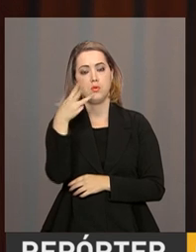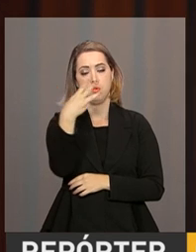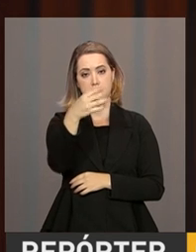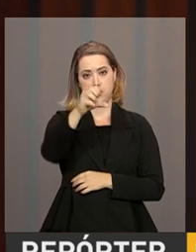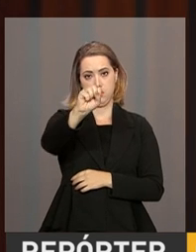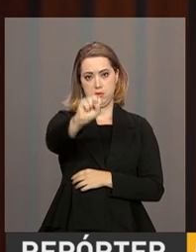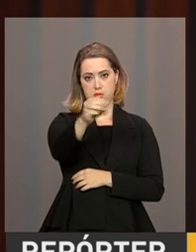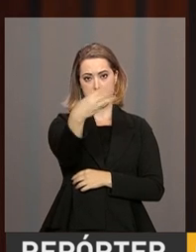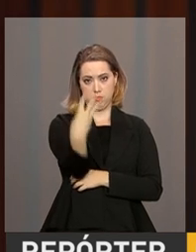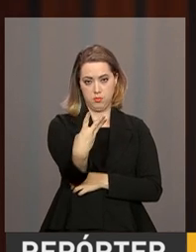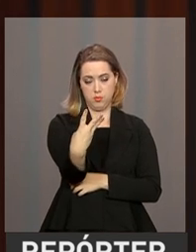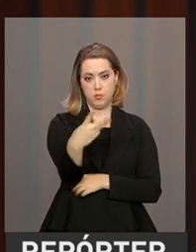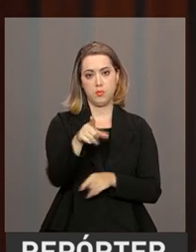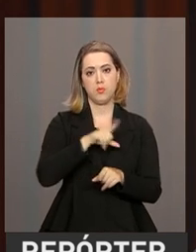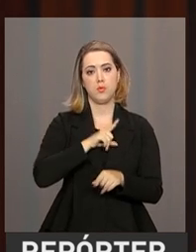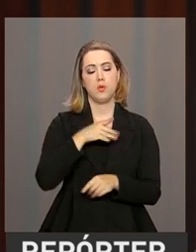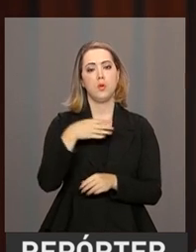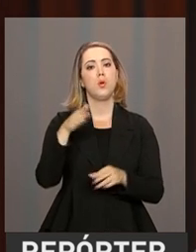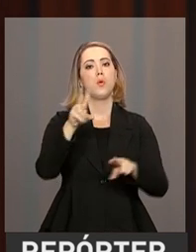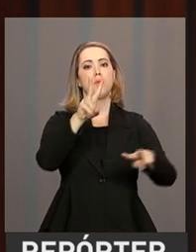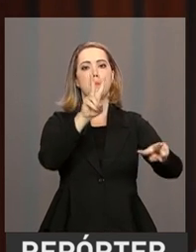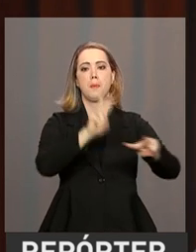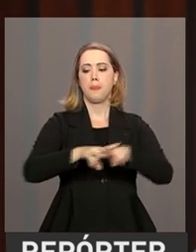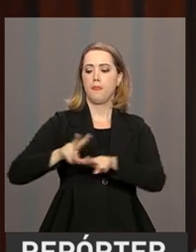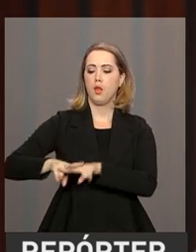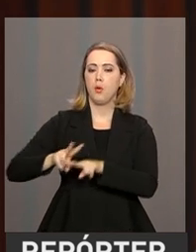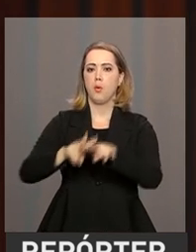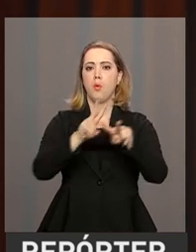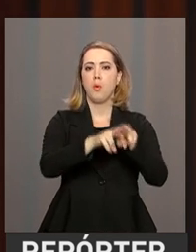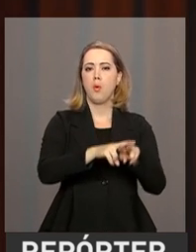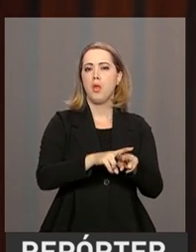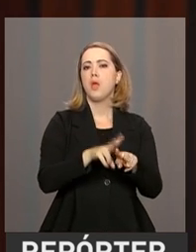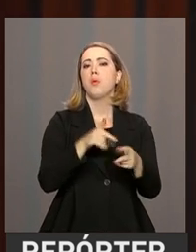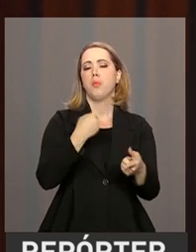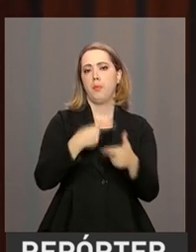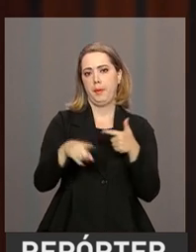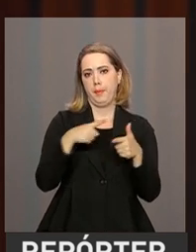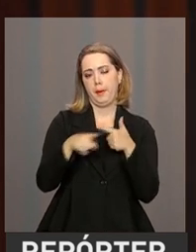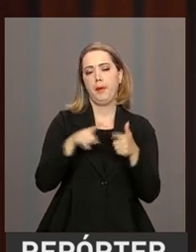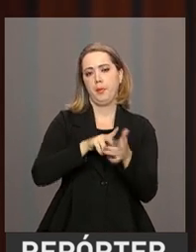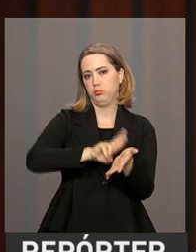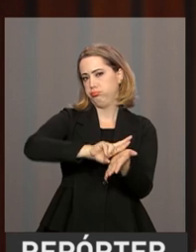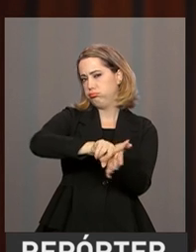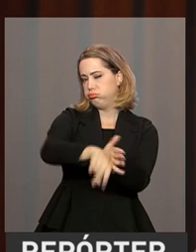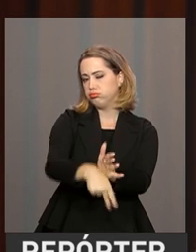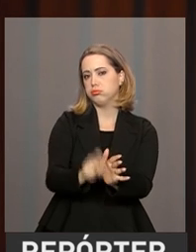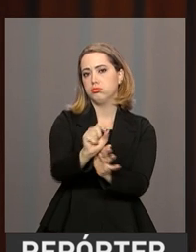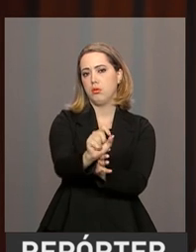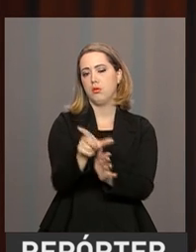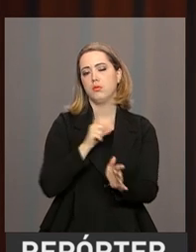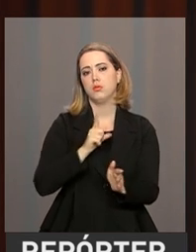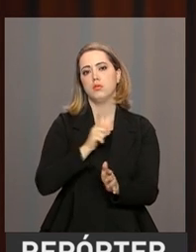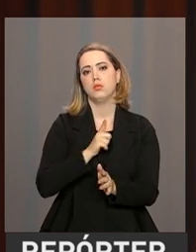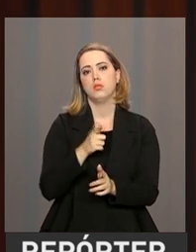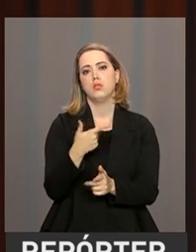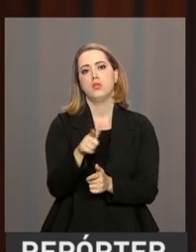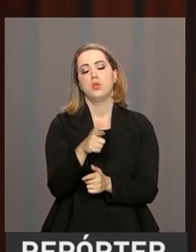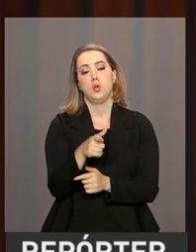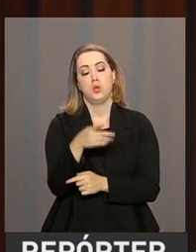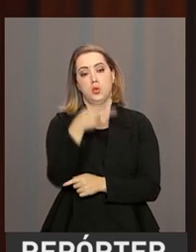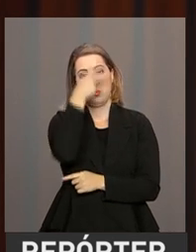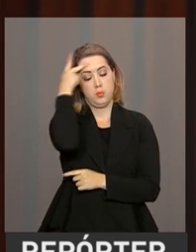383, prisão de, ou não prisão, mas ocorrências infracionais de não